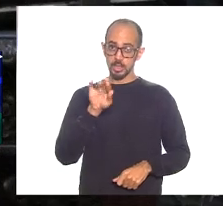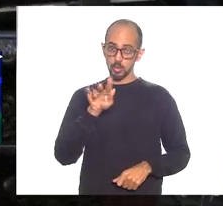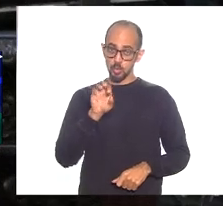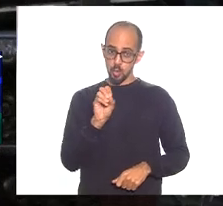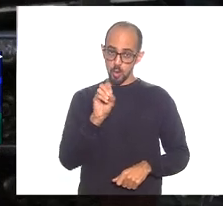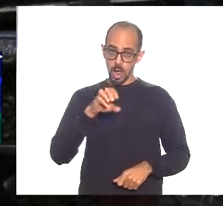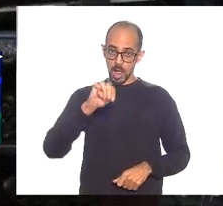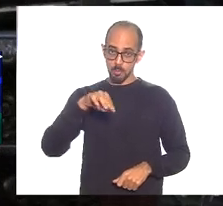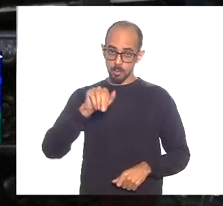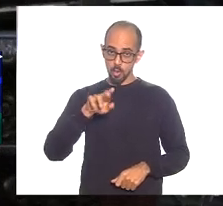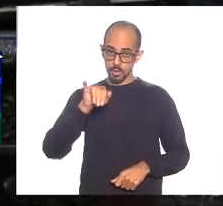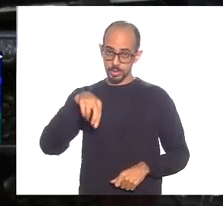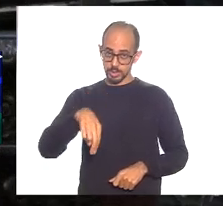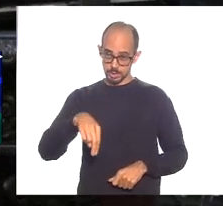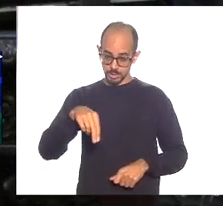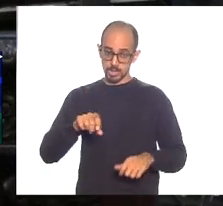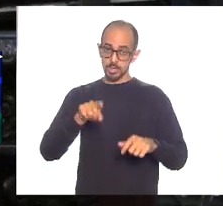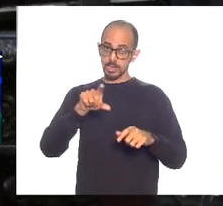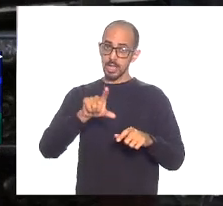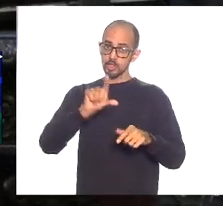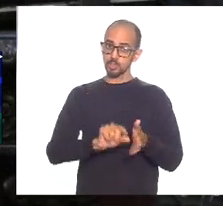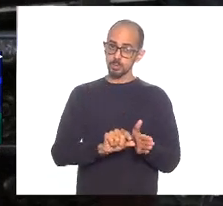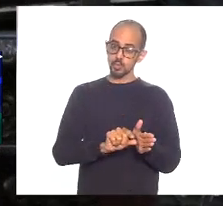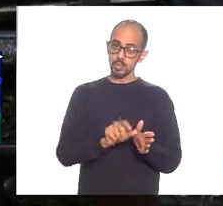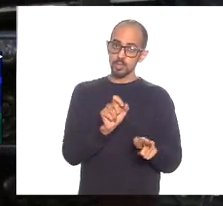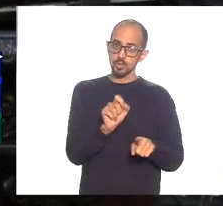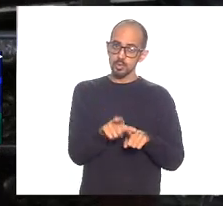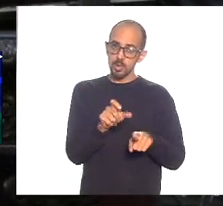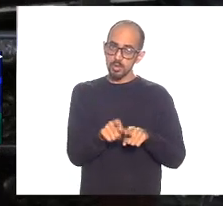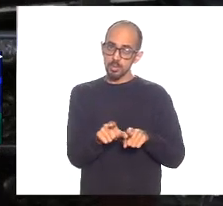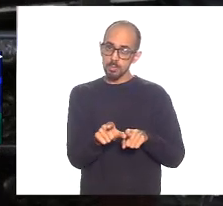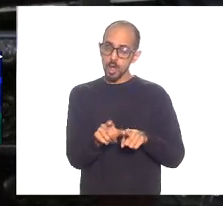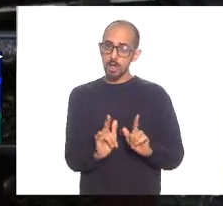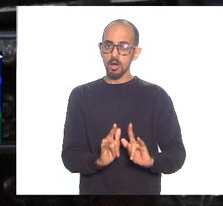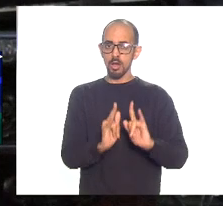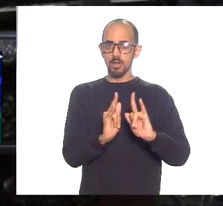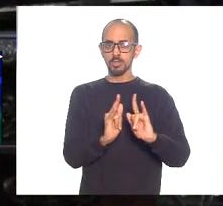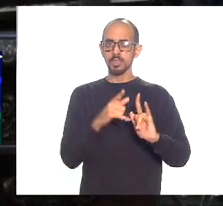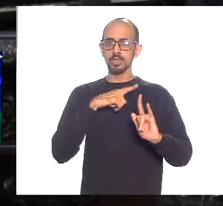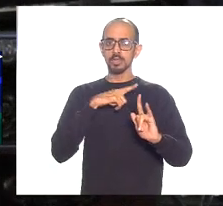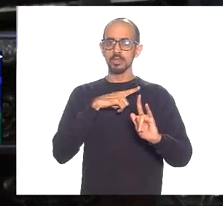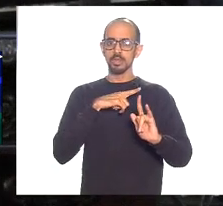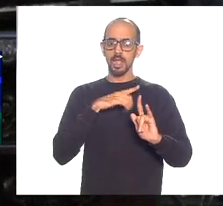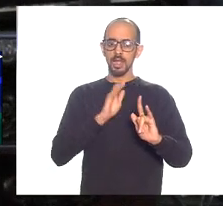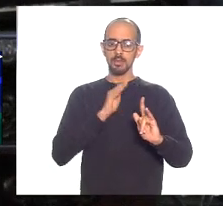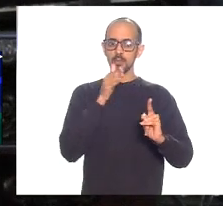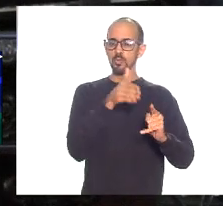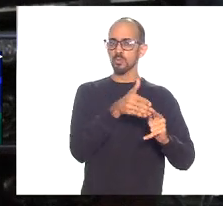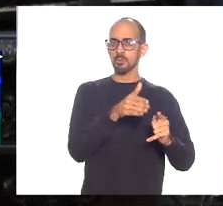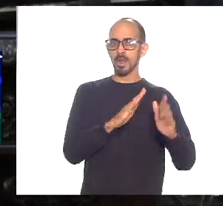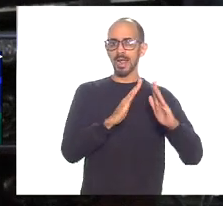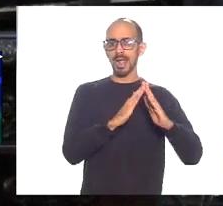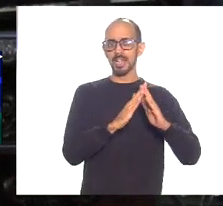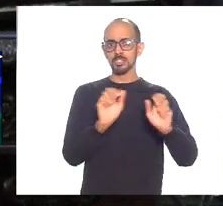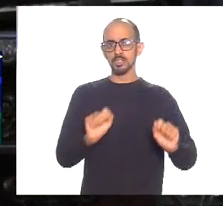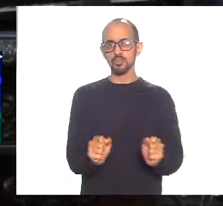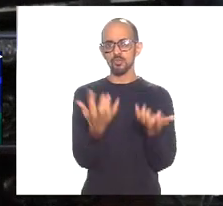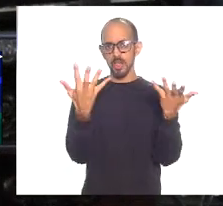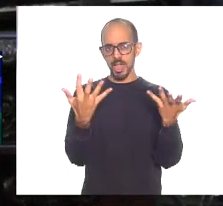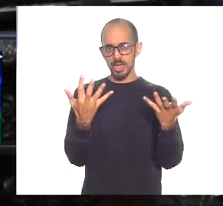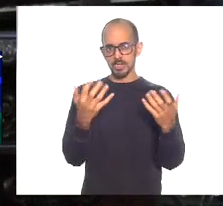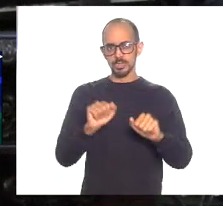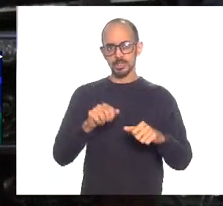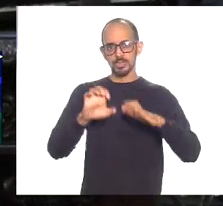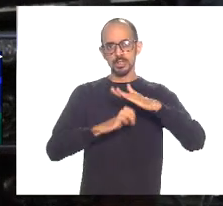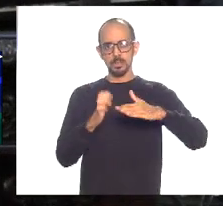determina a redução proporcional dos aluguéis de imóveis que tenham como destinação alocação para casa de festas o fez